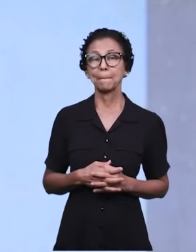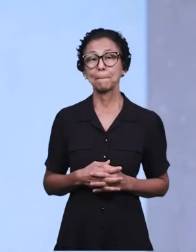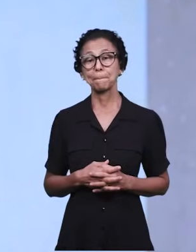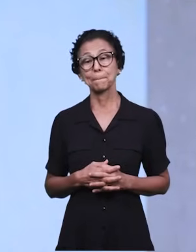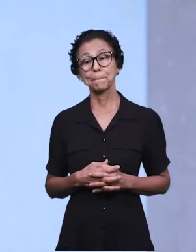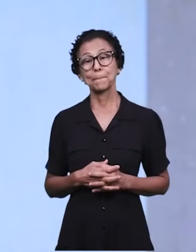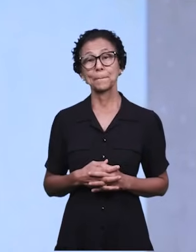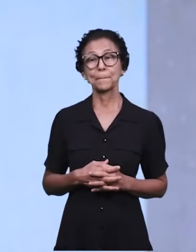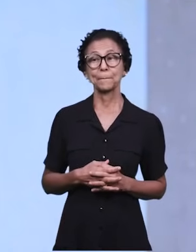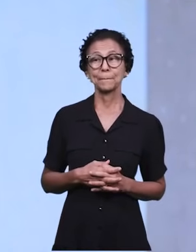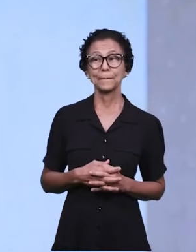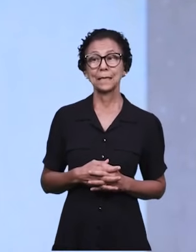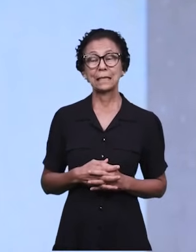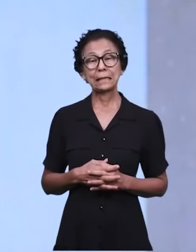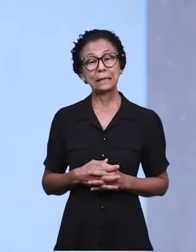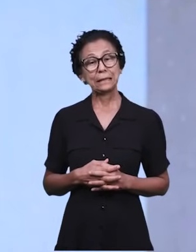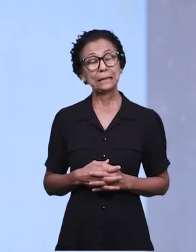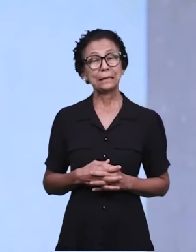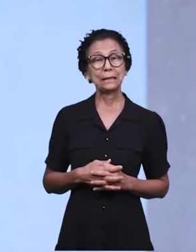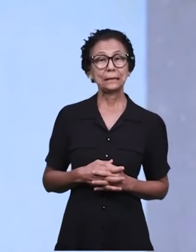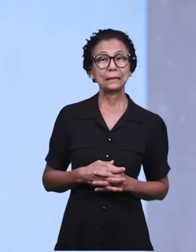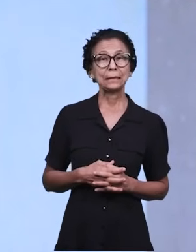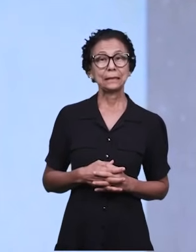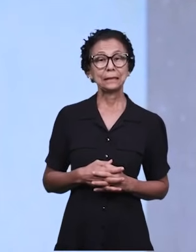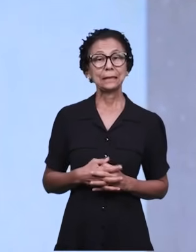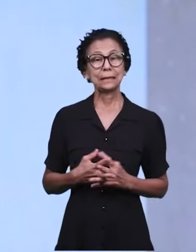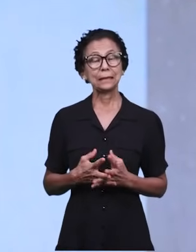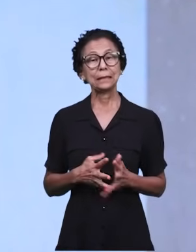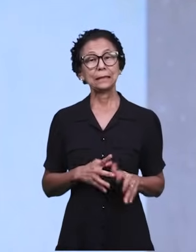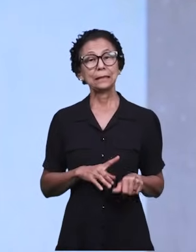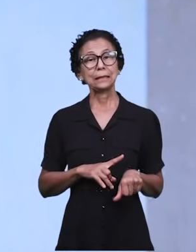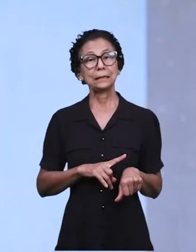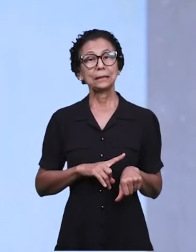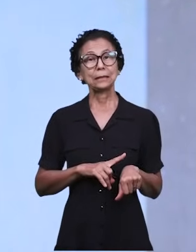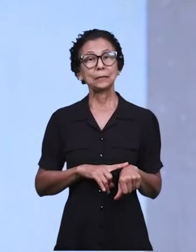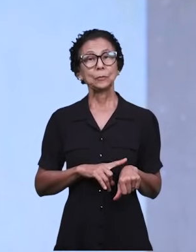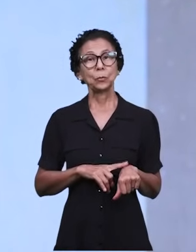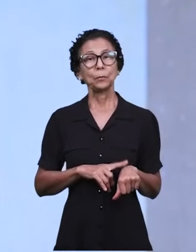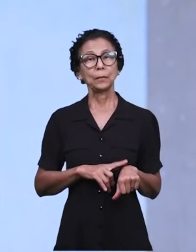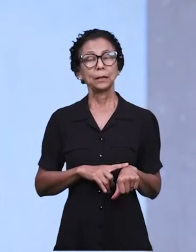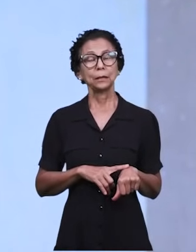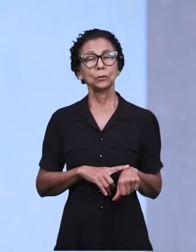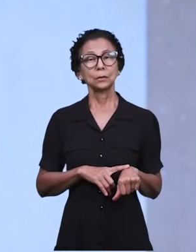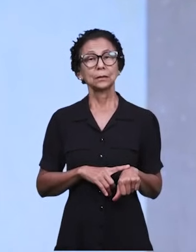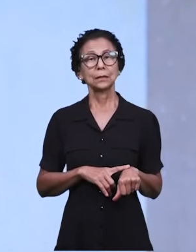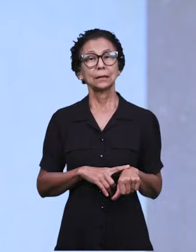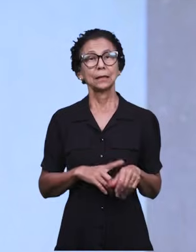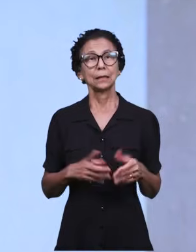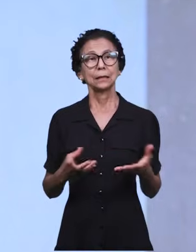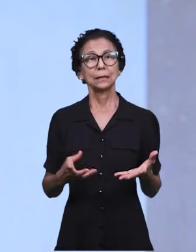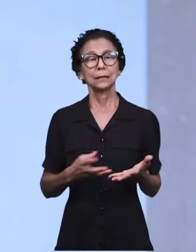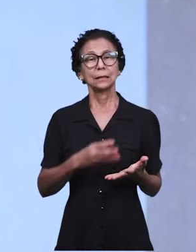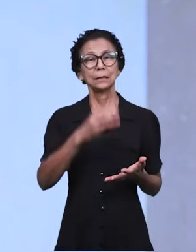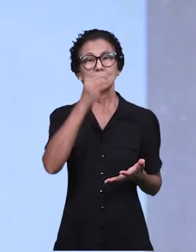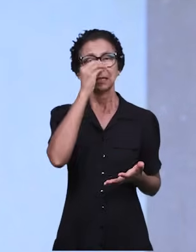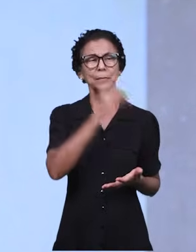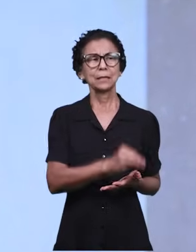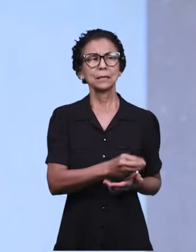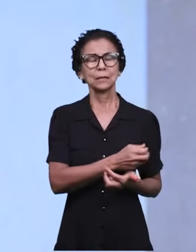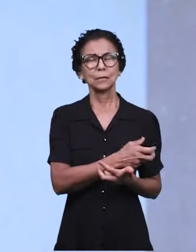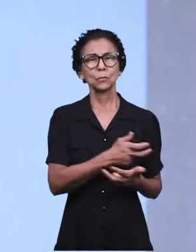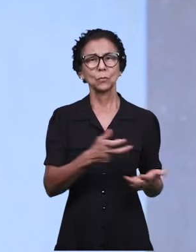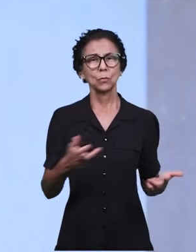situações de certa hostilidade à fé. Então, pessoas que não